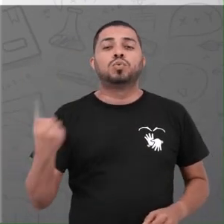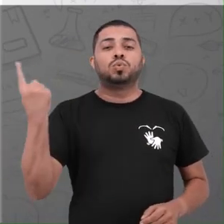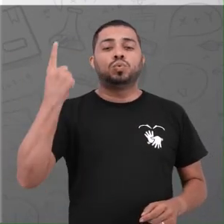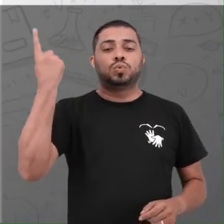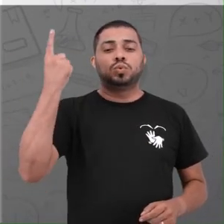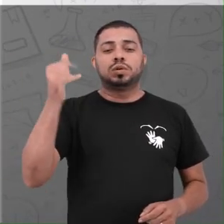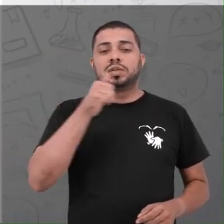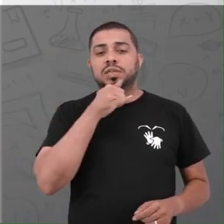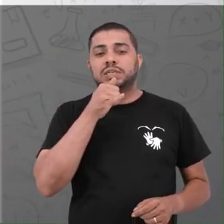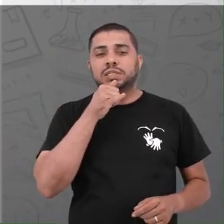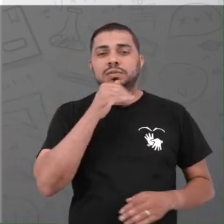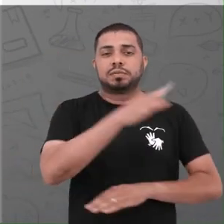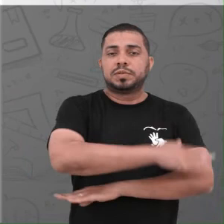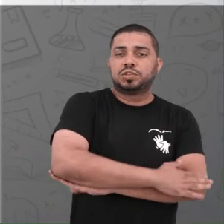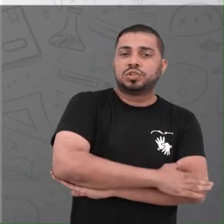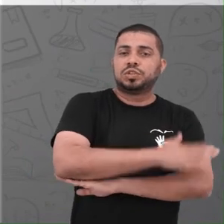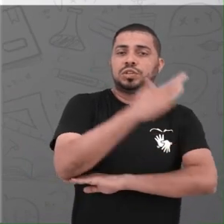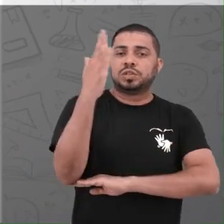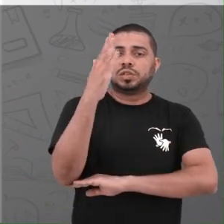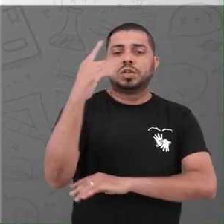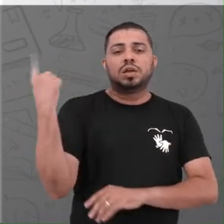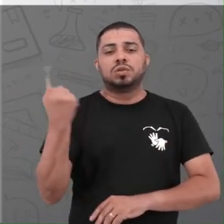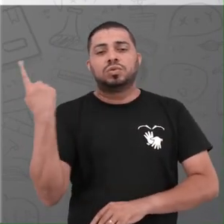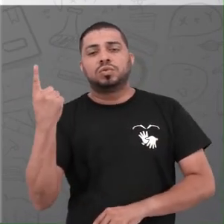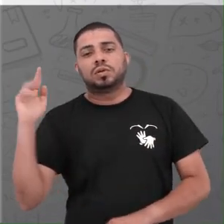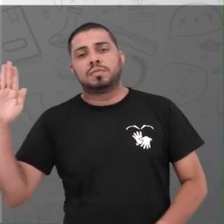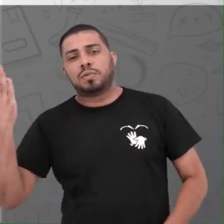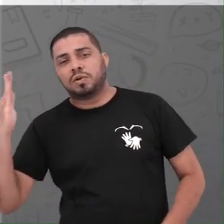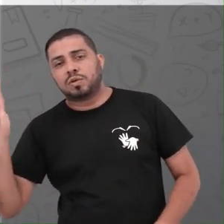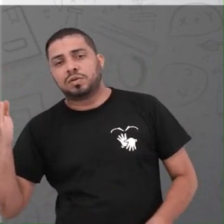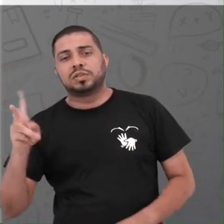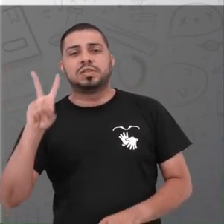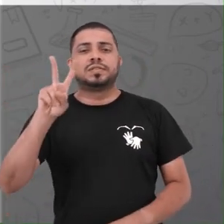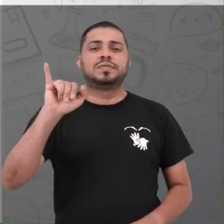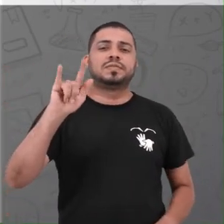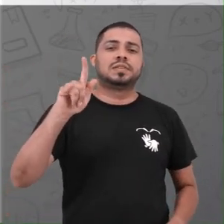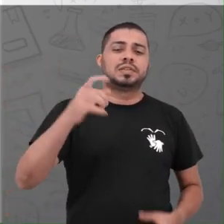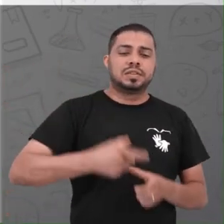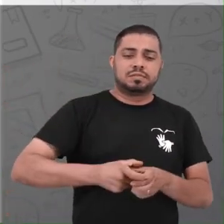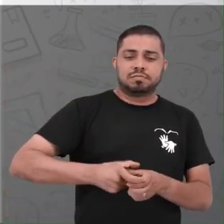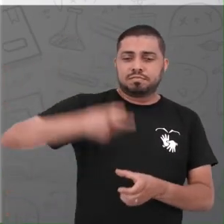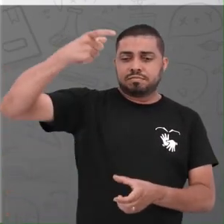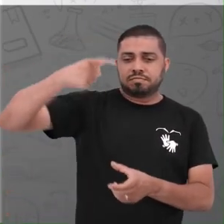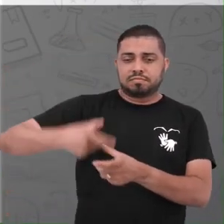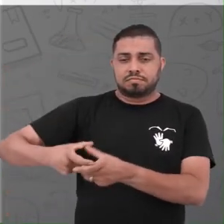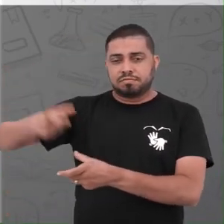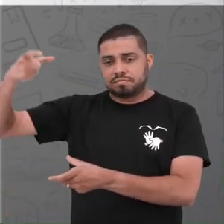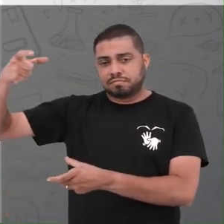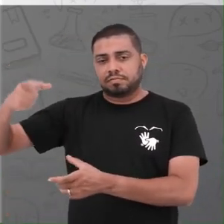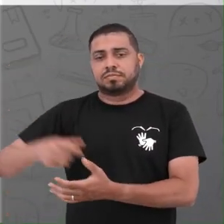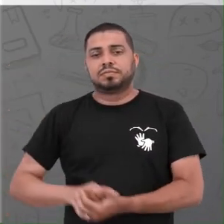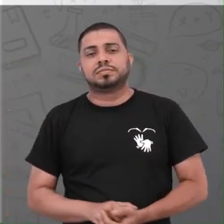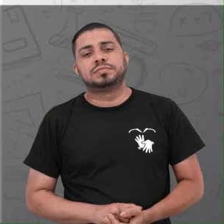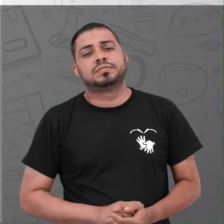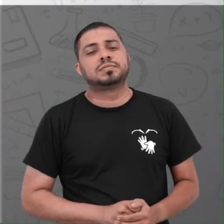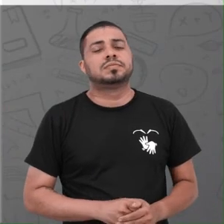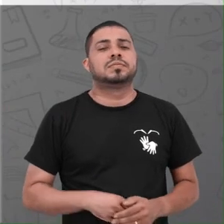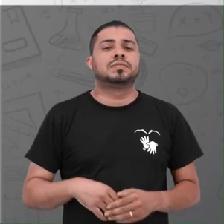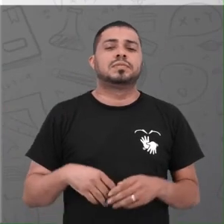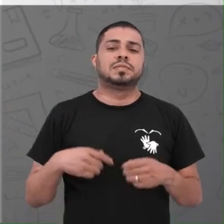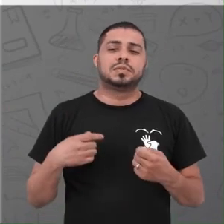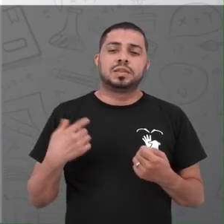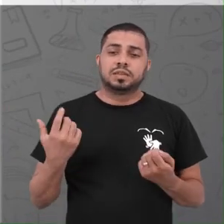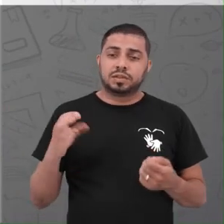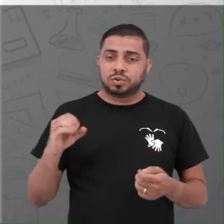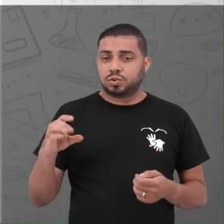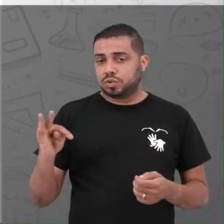exemplo, peitoril de janela, né, altura de portas, de vigas, elas devem ser cotadas.